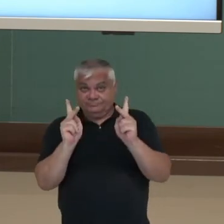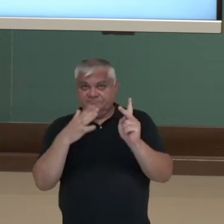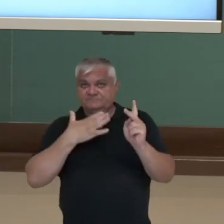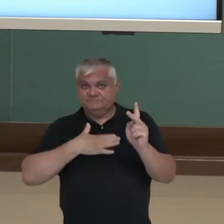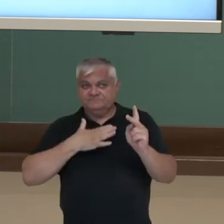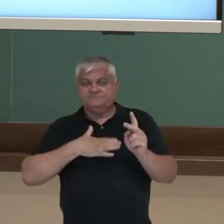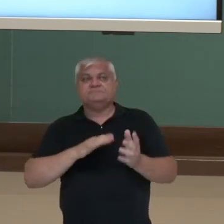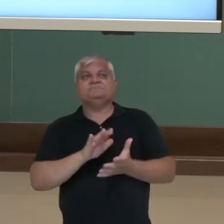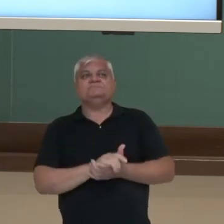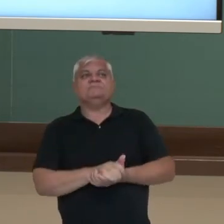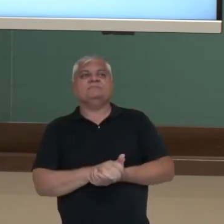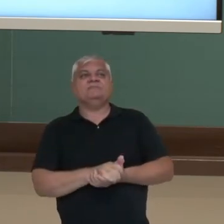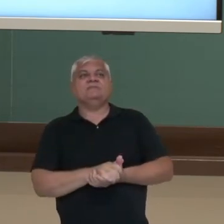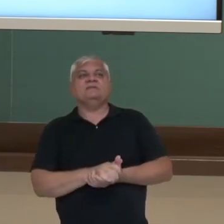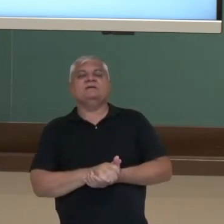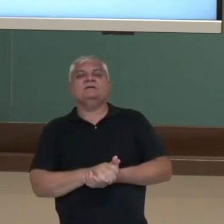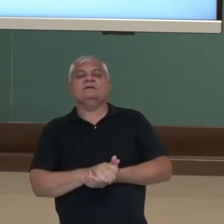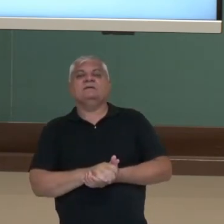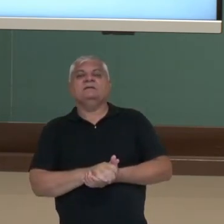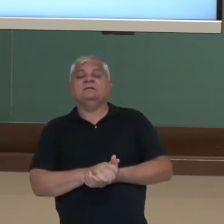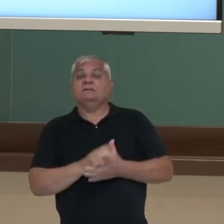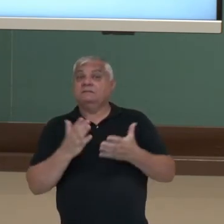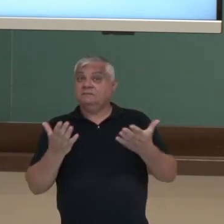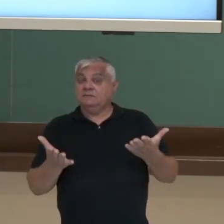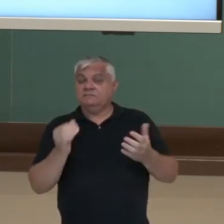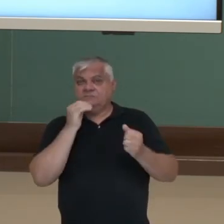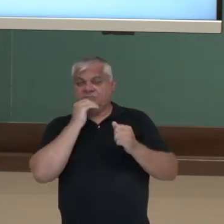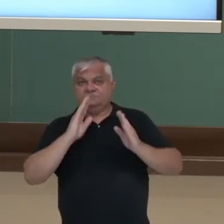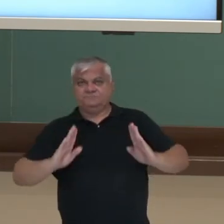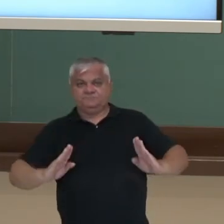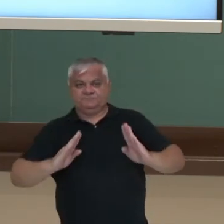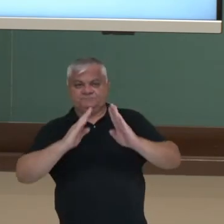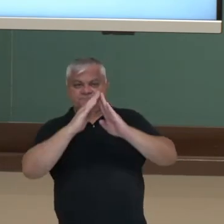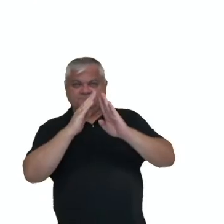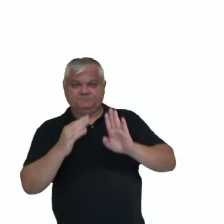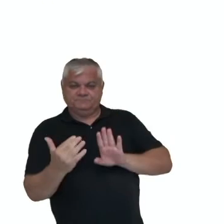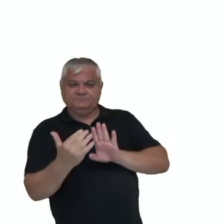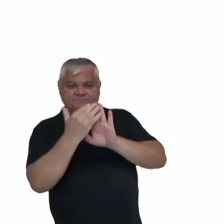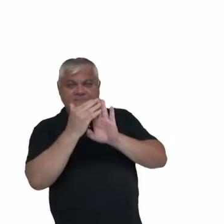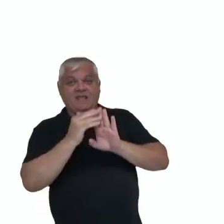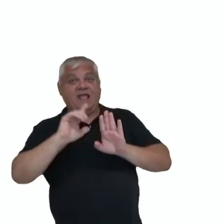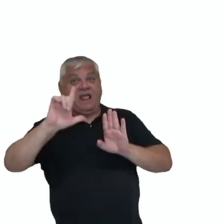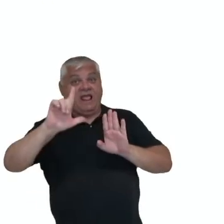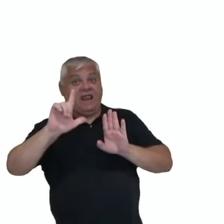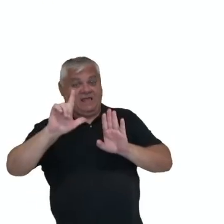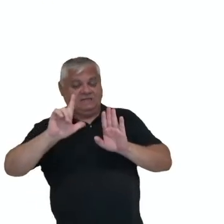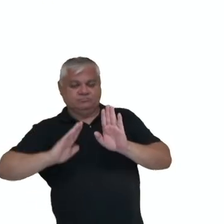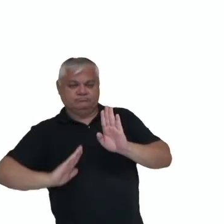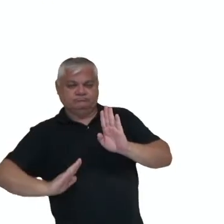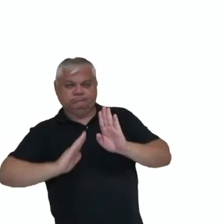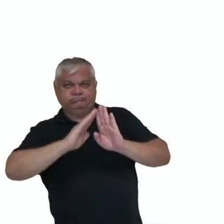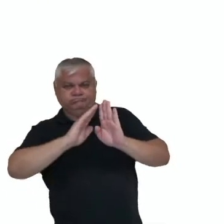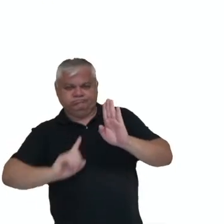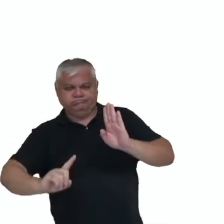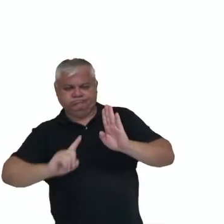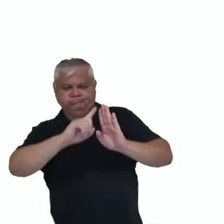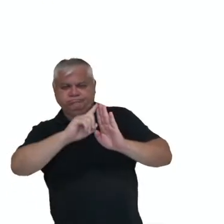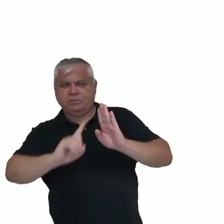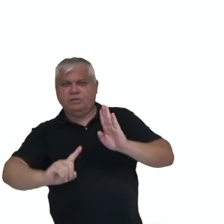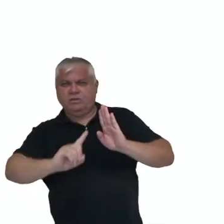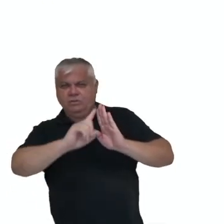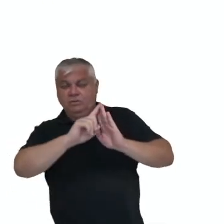gente? Bem, desse modo, numa pirâmide nós temos a superfície lateral, que é formada exatamente